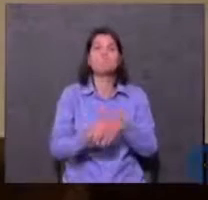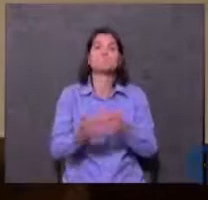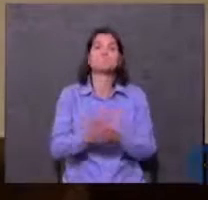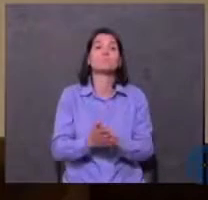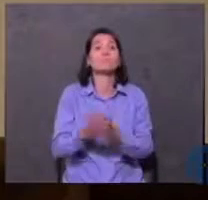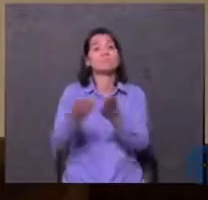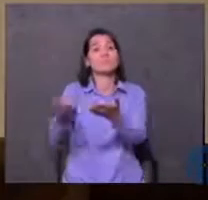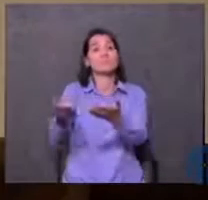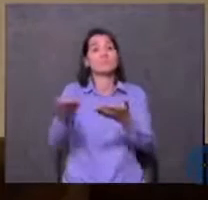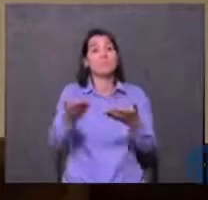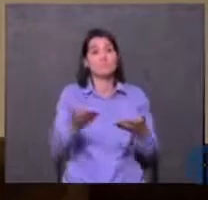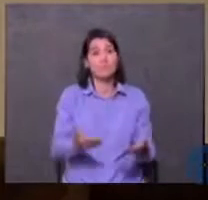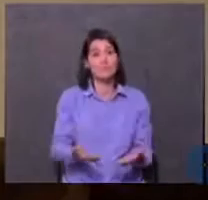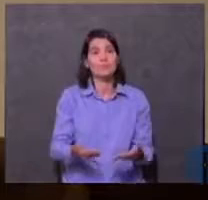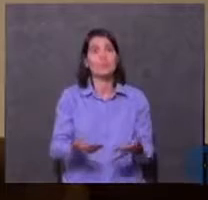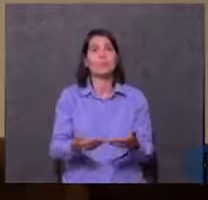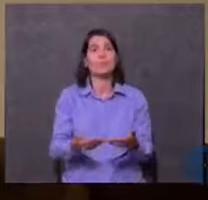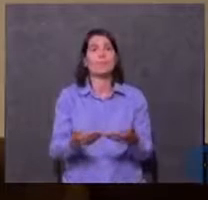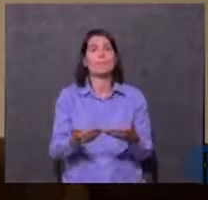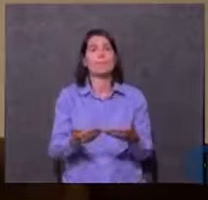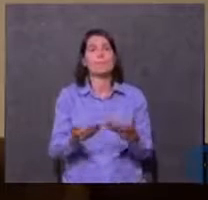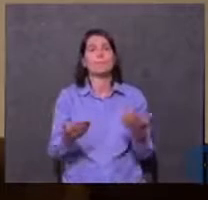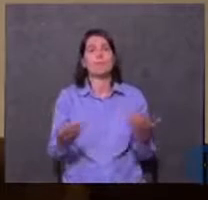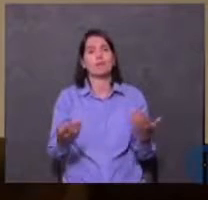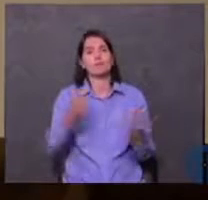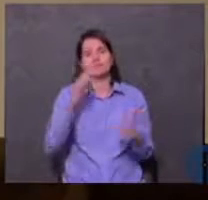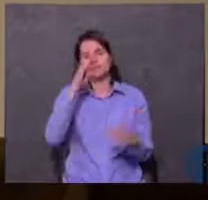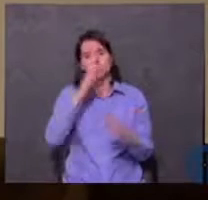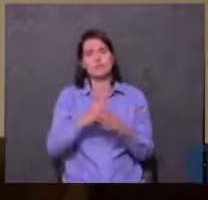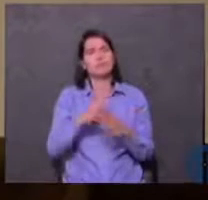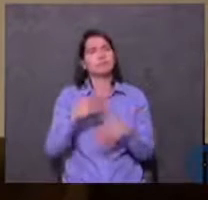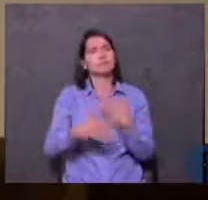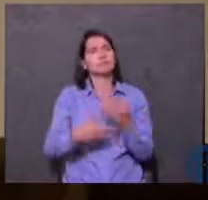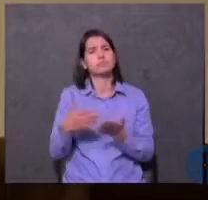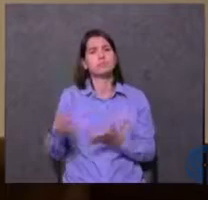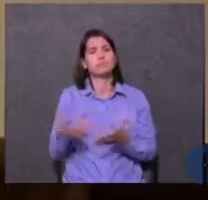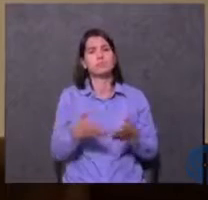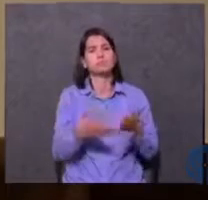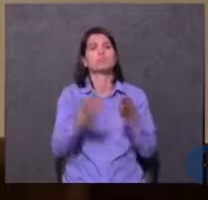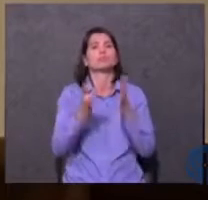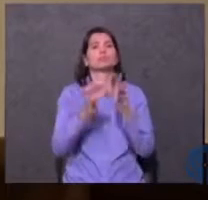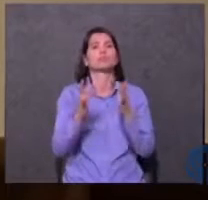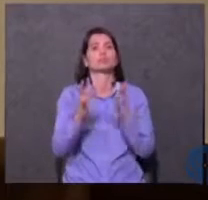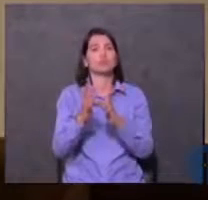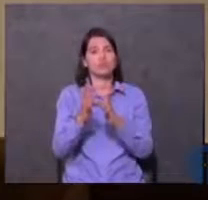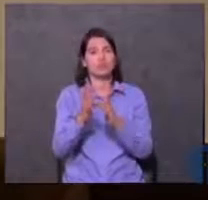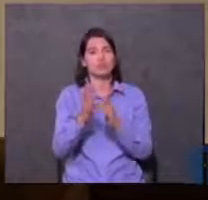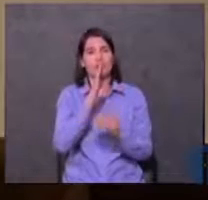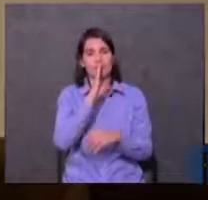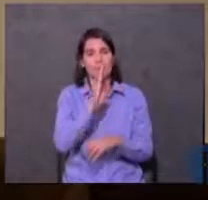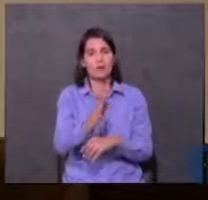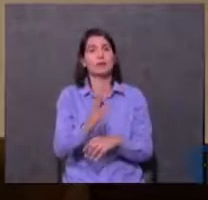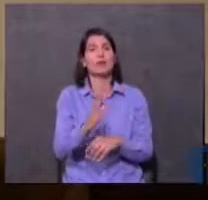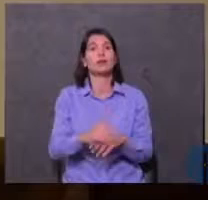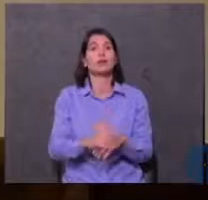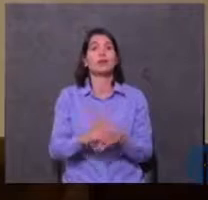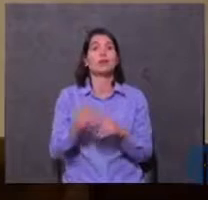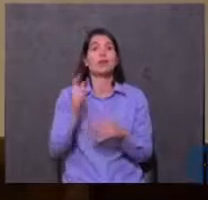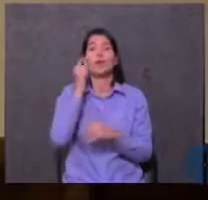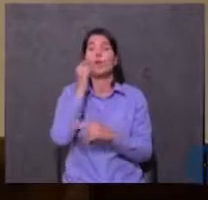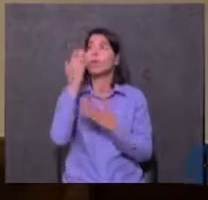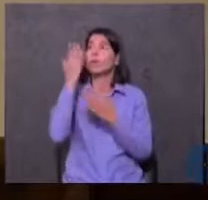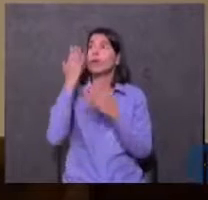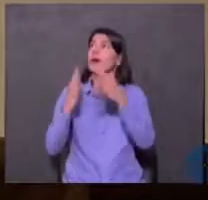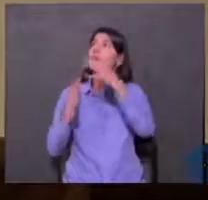convidados à perseverança no seguimento fiel de Jesus Cristo, dirixamos ao Pai do Céu a nosa